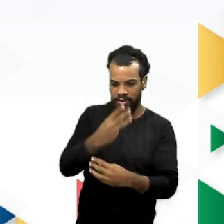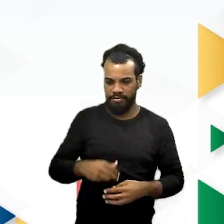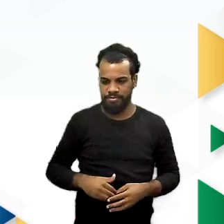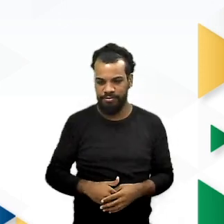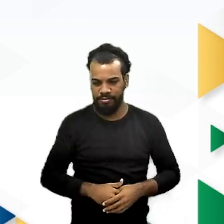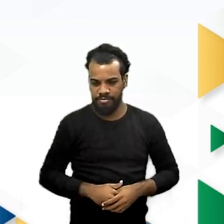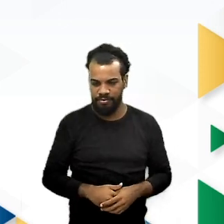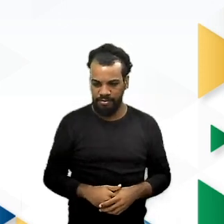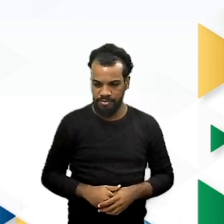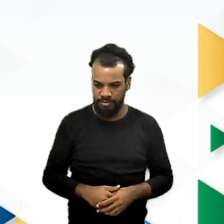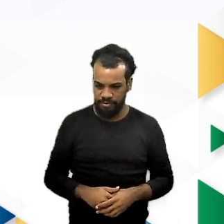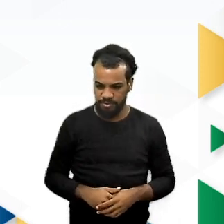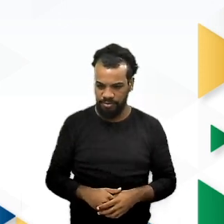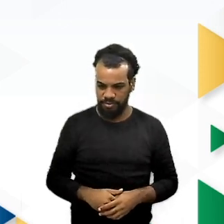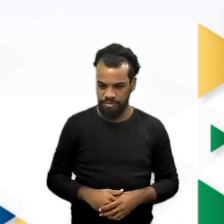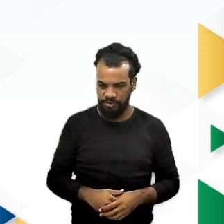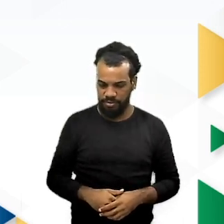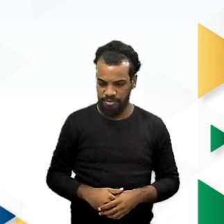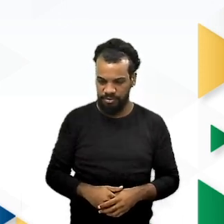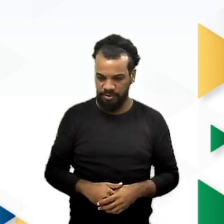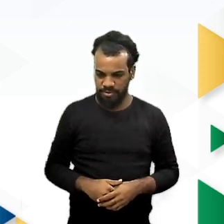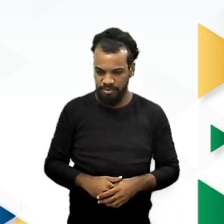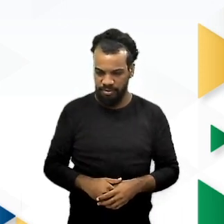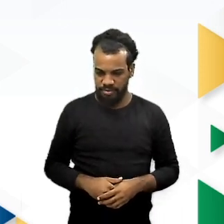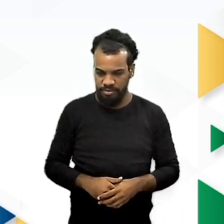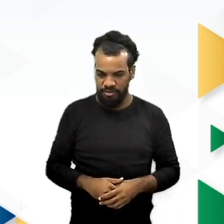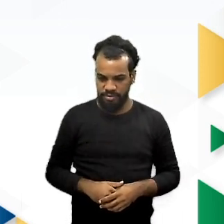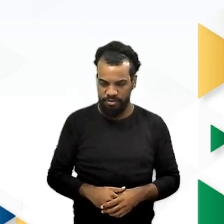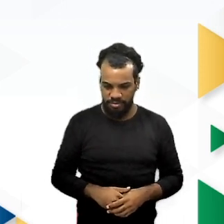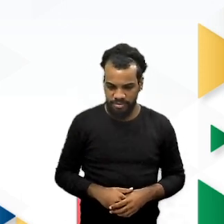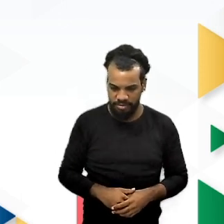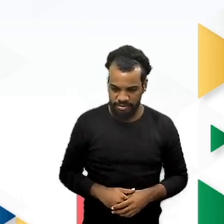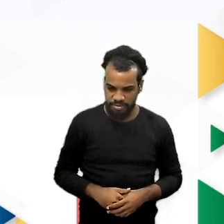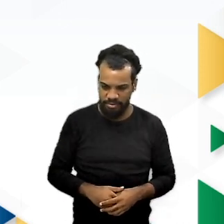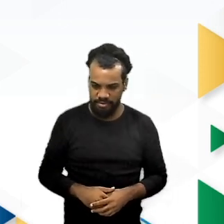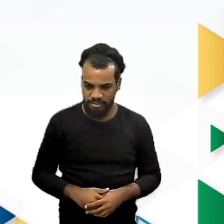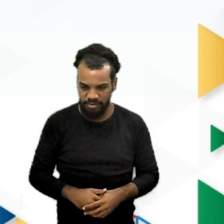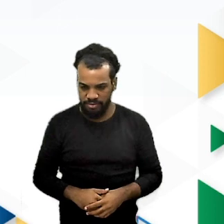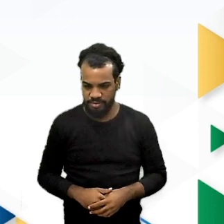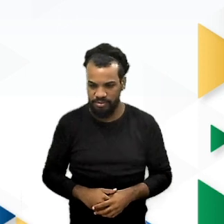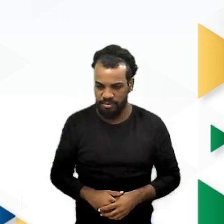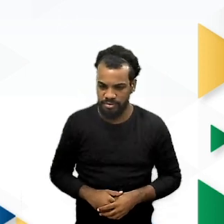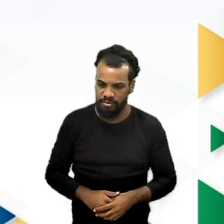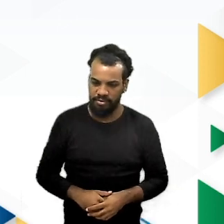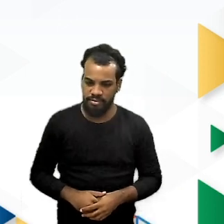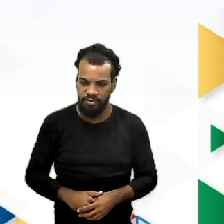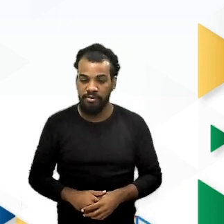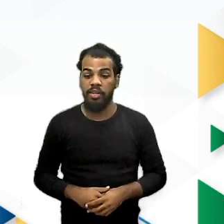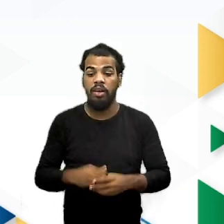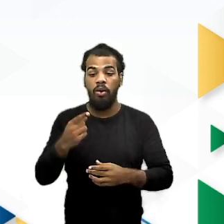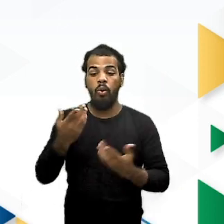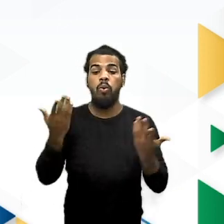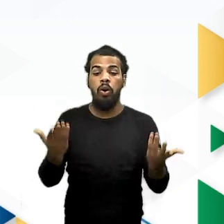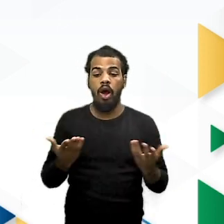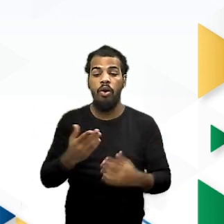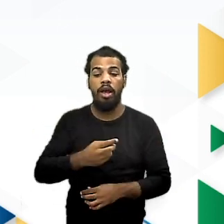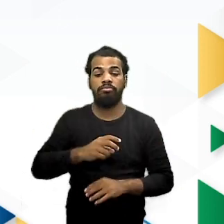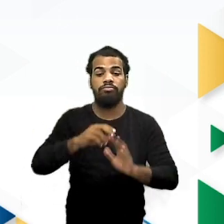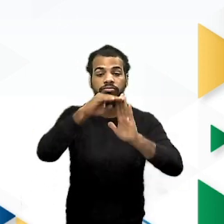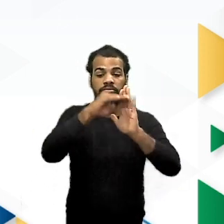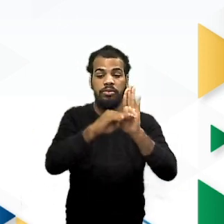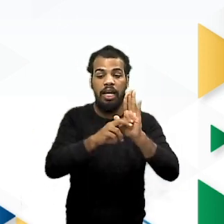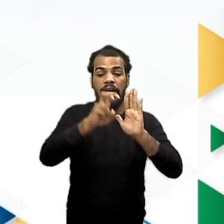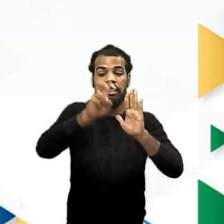seguir. Quarta questão. Determine o quinto termo da sequência dada. Tn é igual a